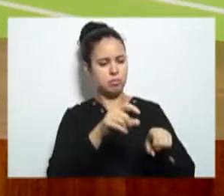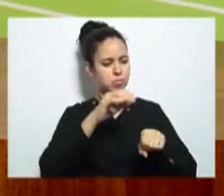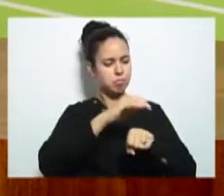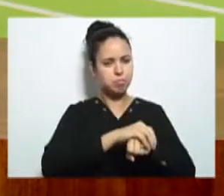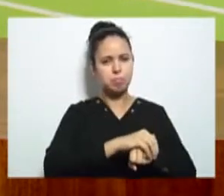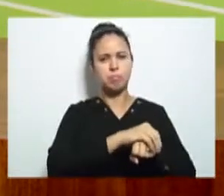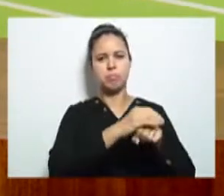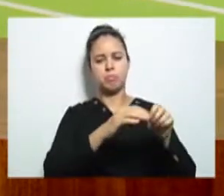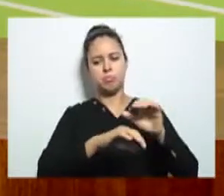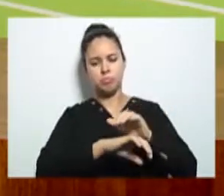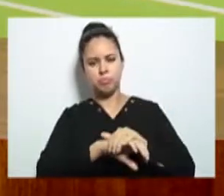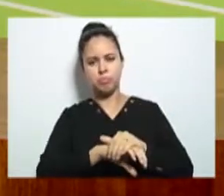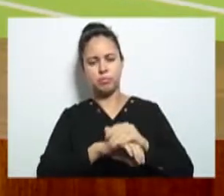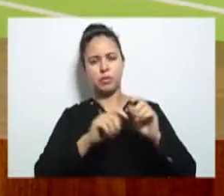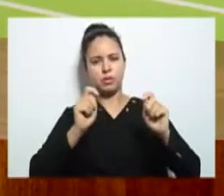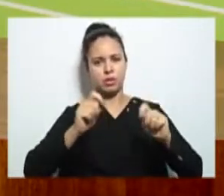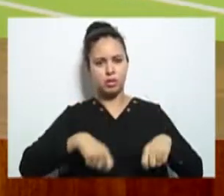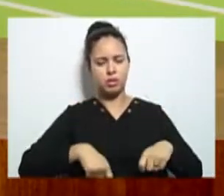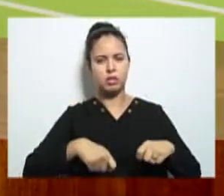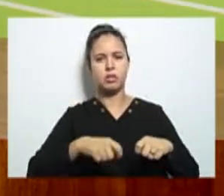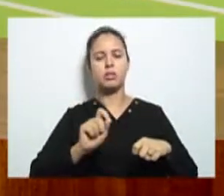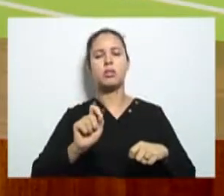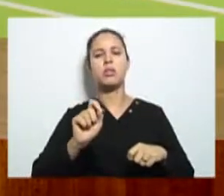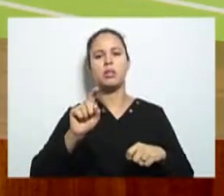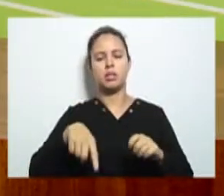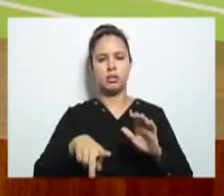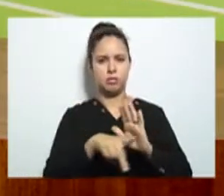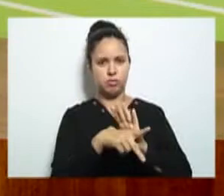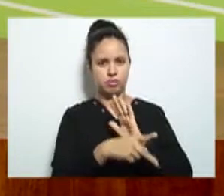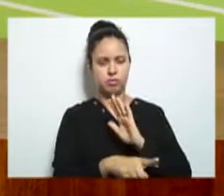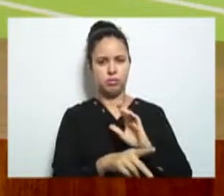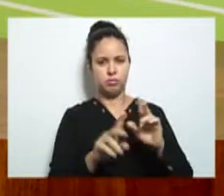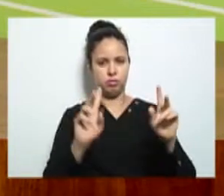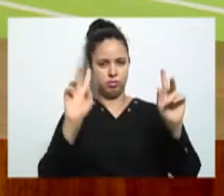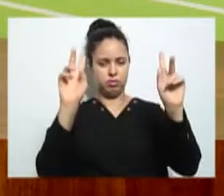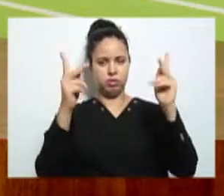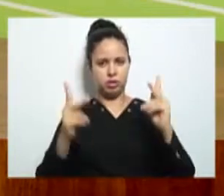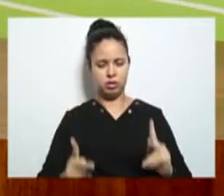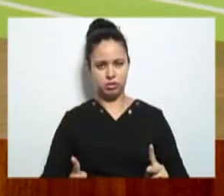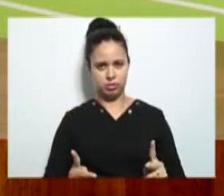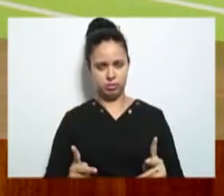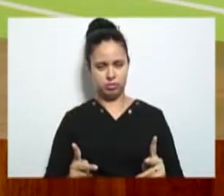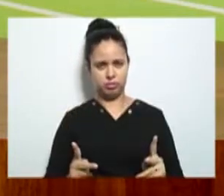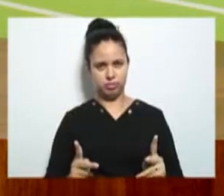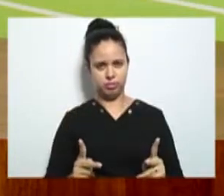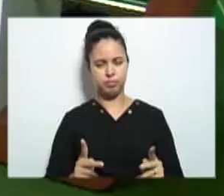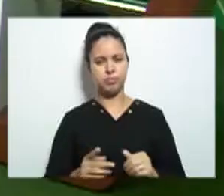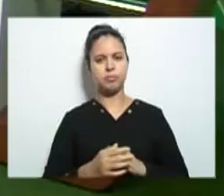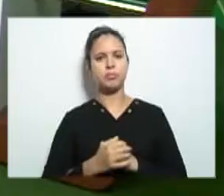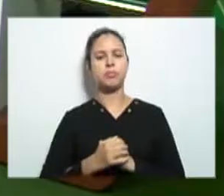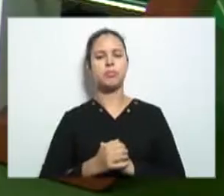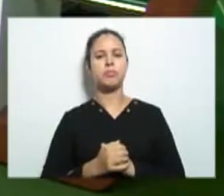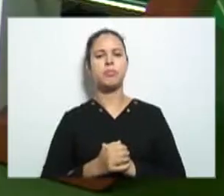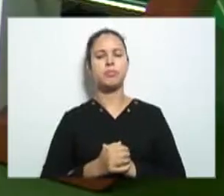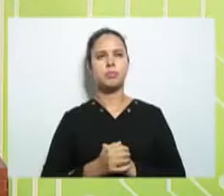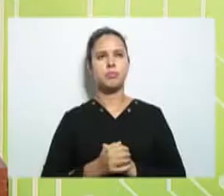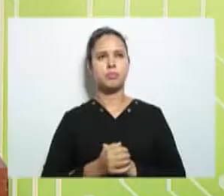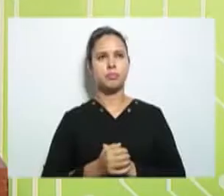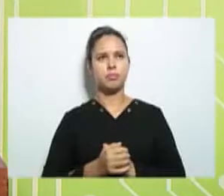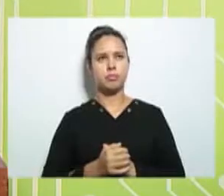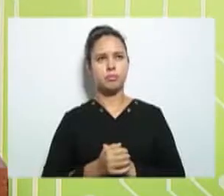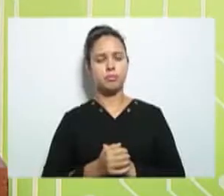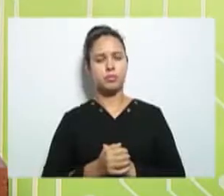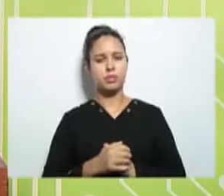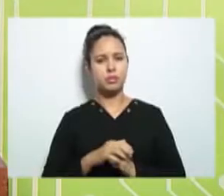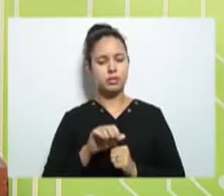não está conectando, e a gente vai lá e dá um tapinha. Então, esse é o hardware. Todas as peças do computadores lá. Fazer o teste, né, gente?